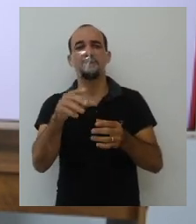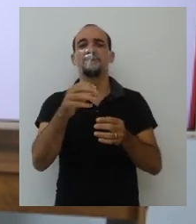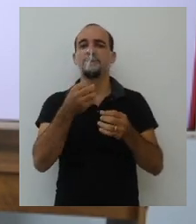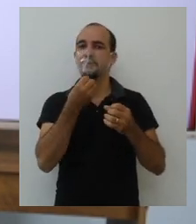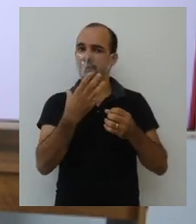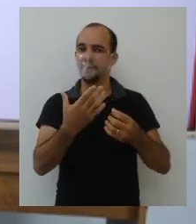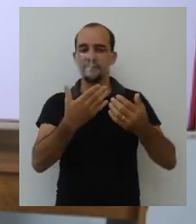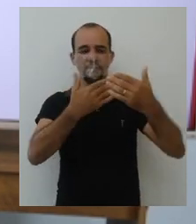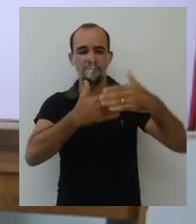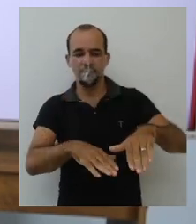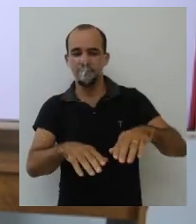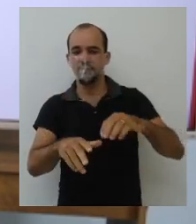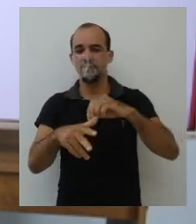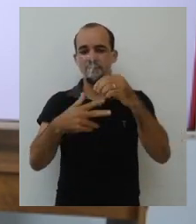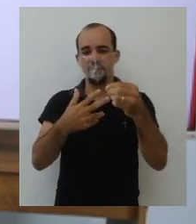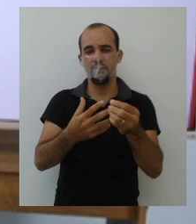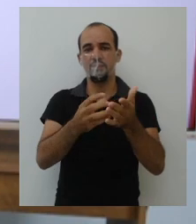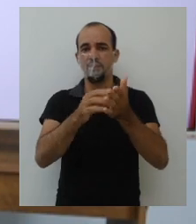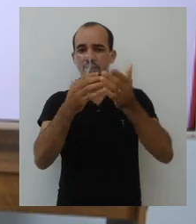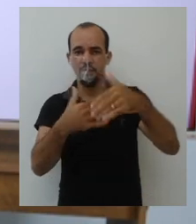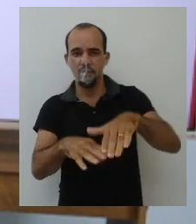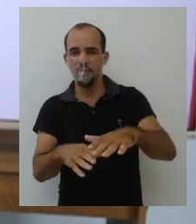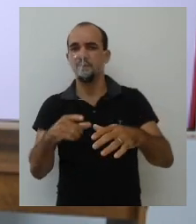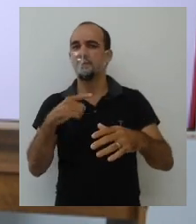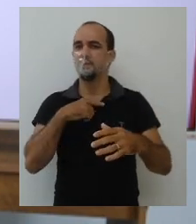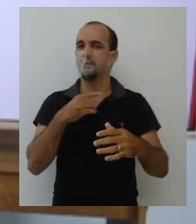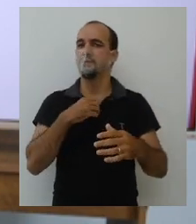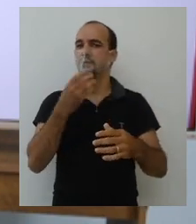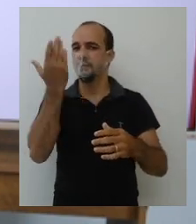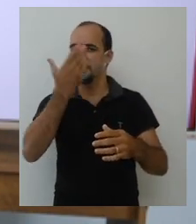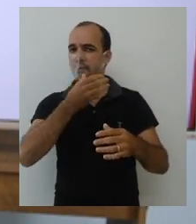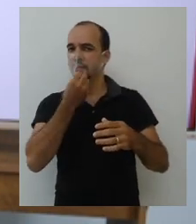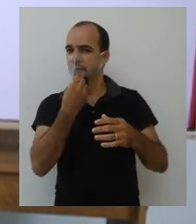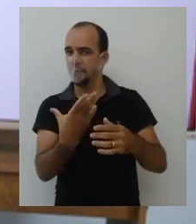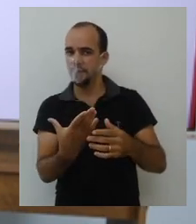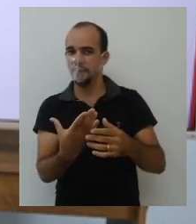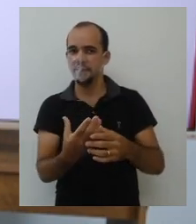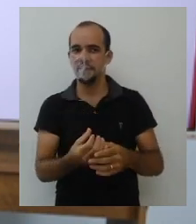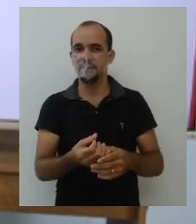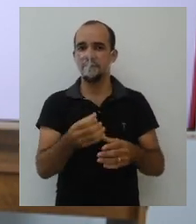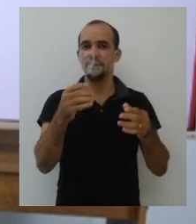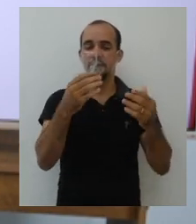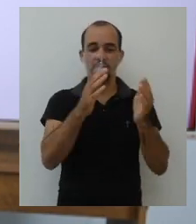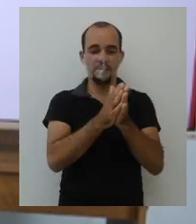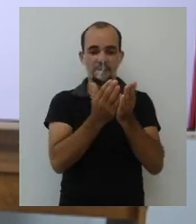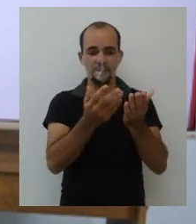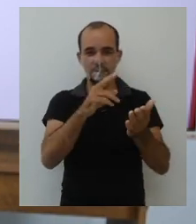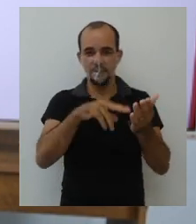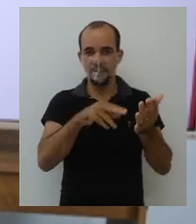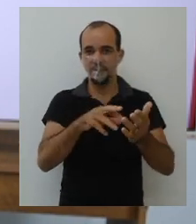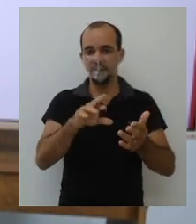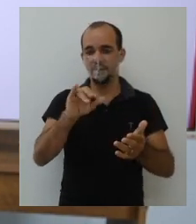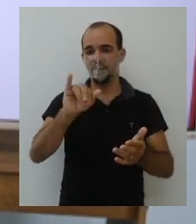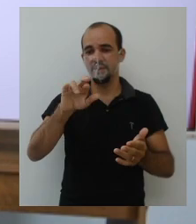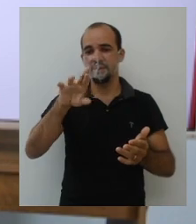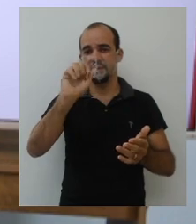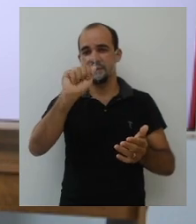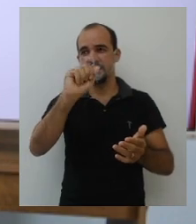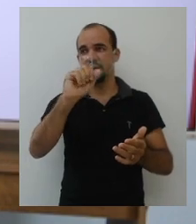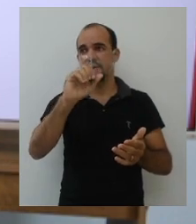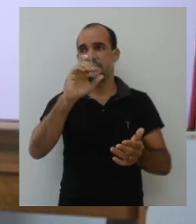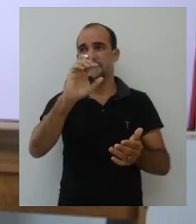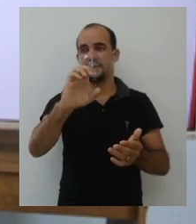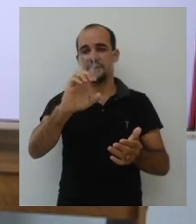Enem. Então é importante que vocês leiam esse texto. Então a gente tem Iracema, de José de Alencar, O Cortiço, de Aloysio de